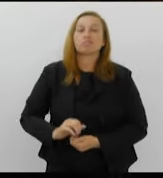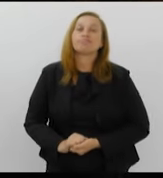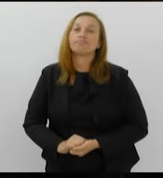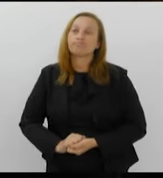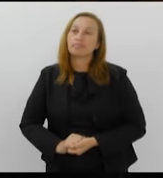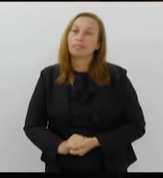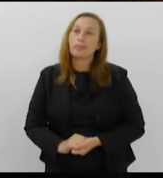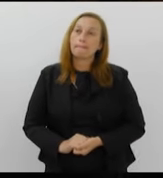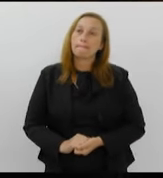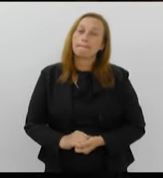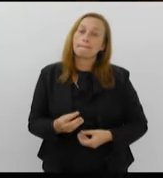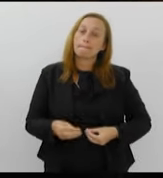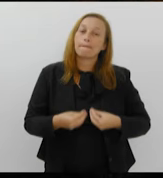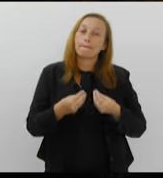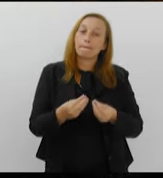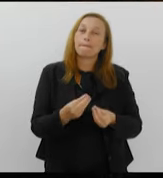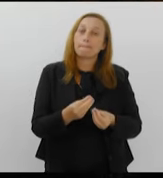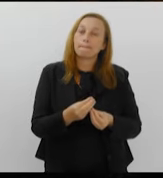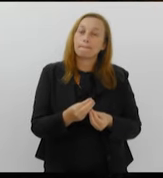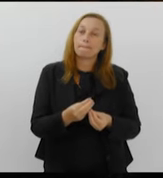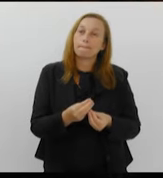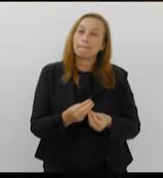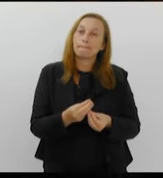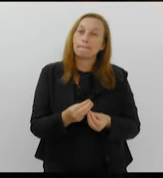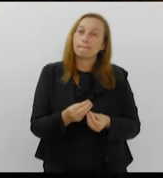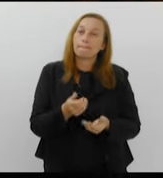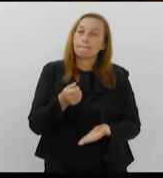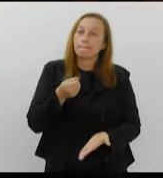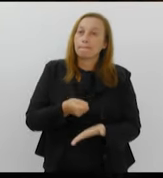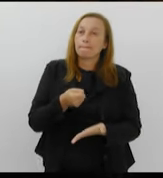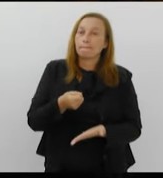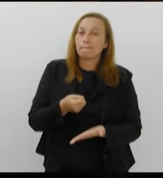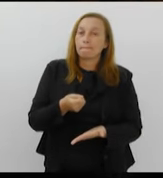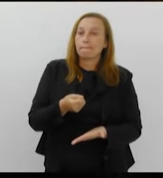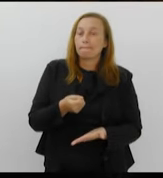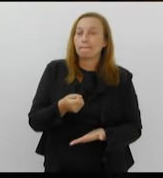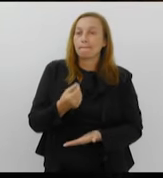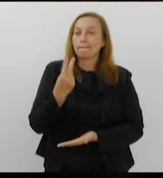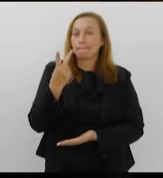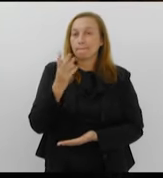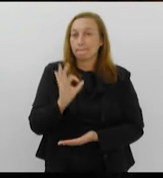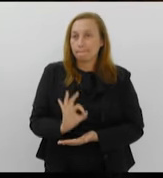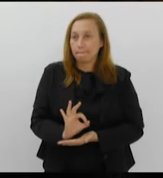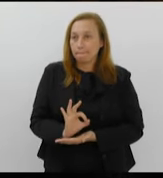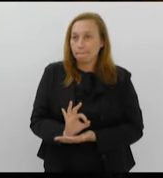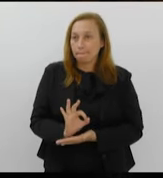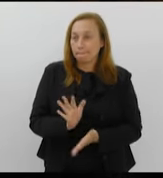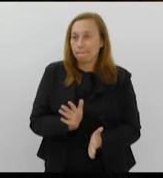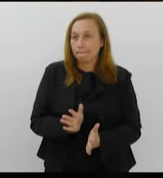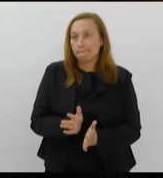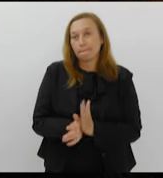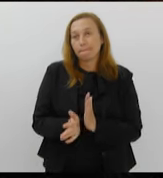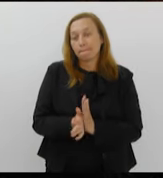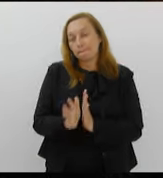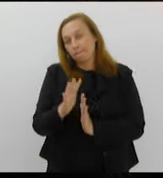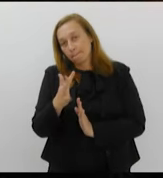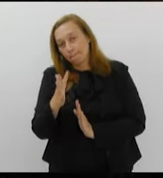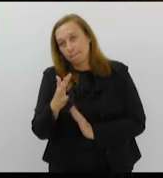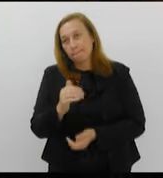um subsídio desse tamanho, cobrar 2% do custo variável,